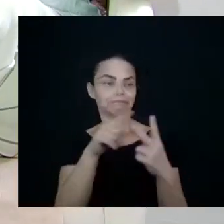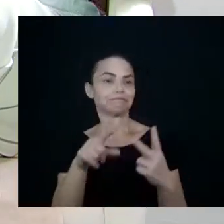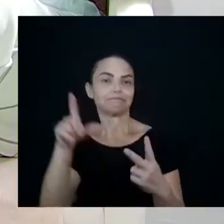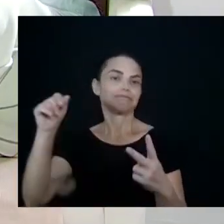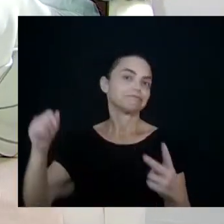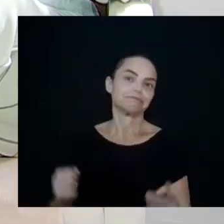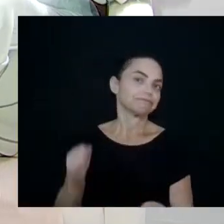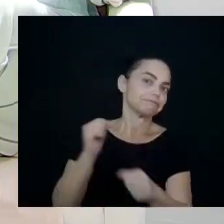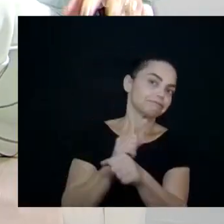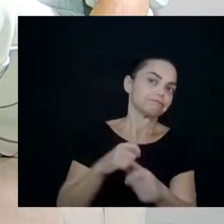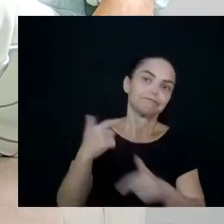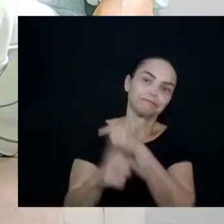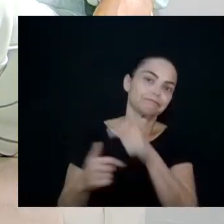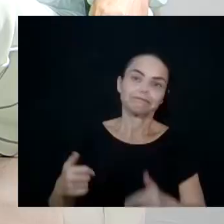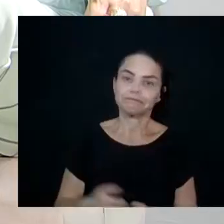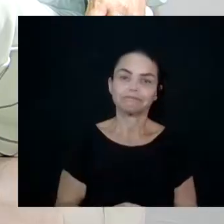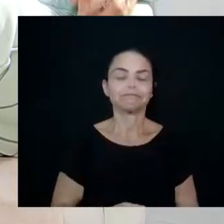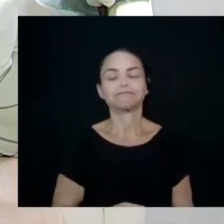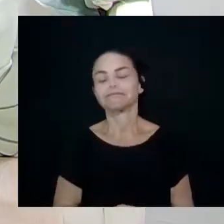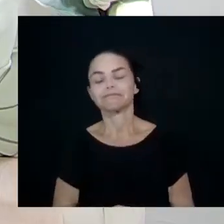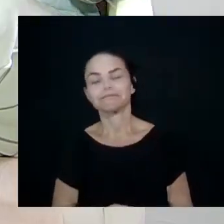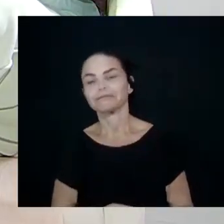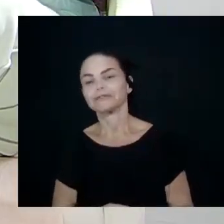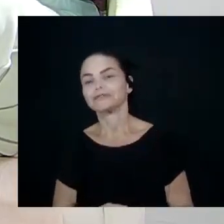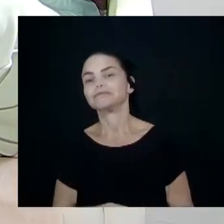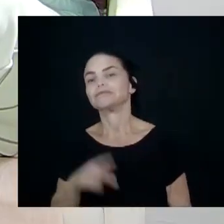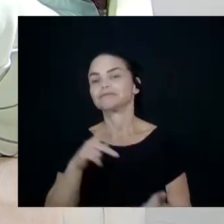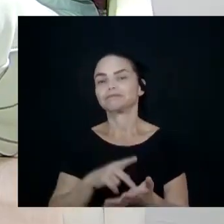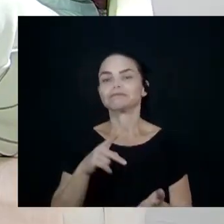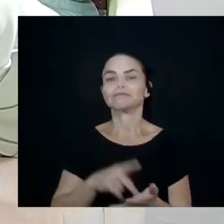ou outra. Parar de trabalhar, né? Sim. E não foi,